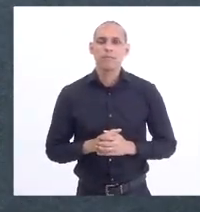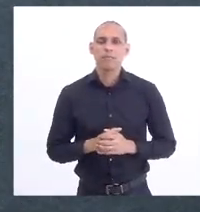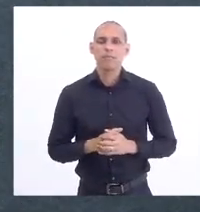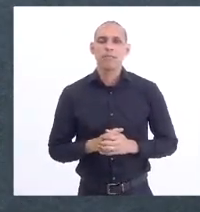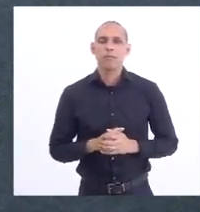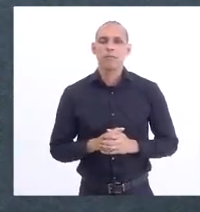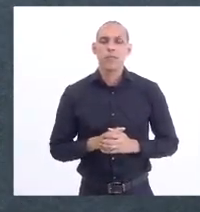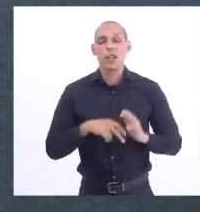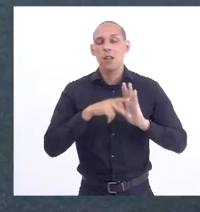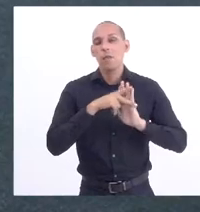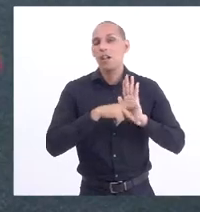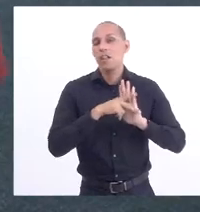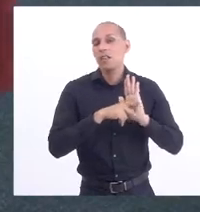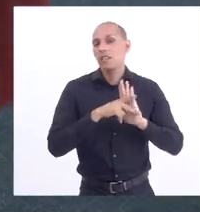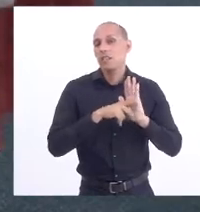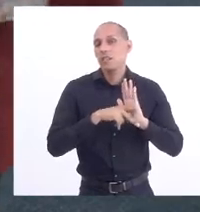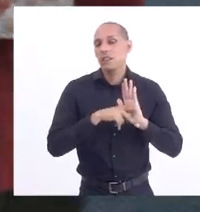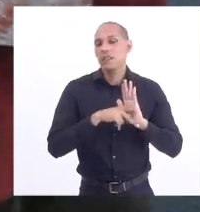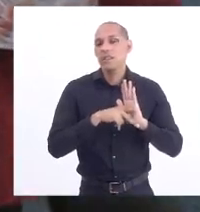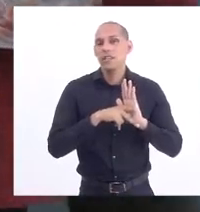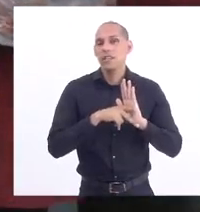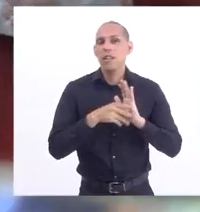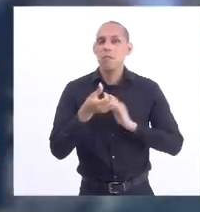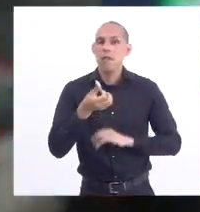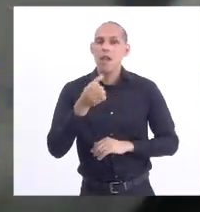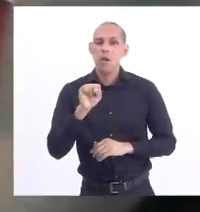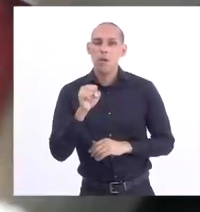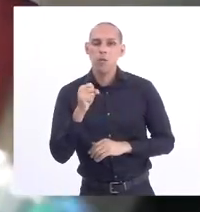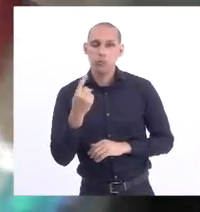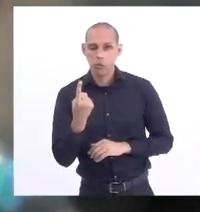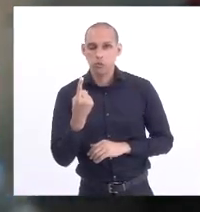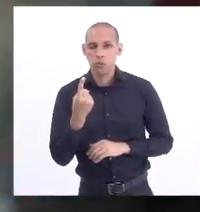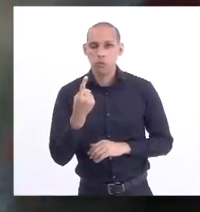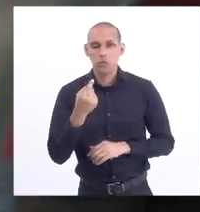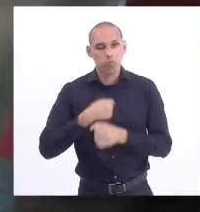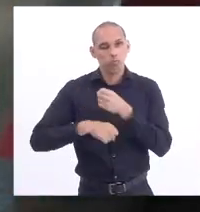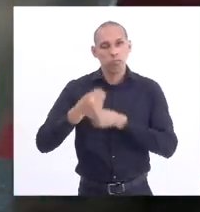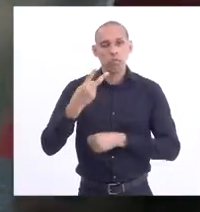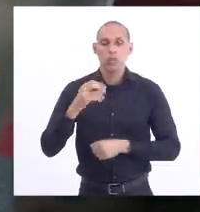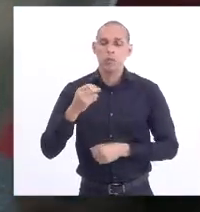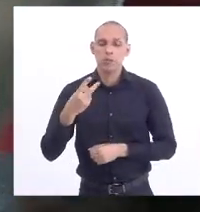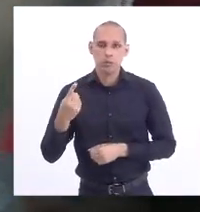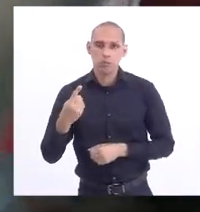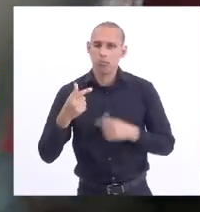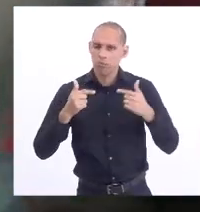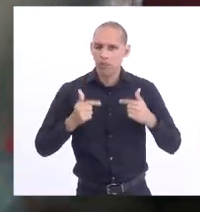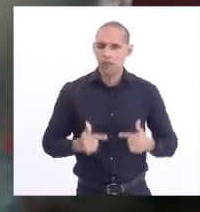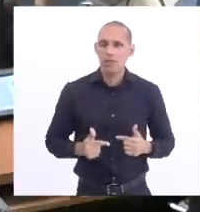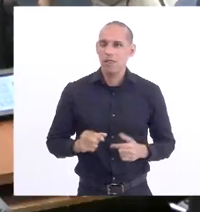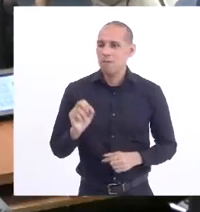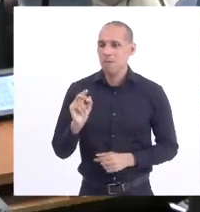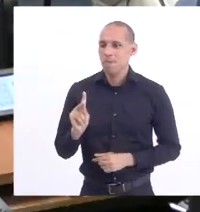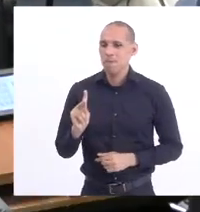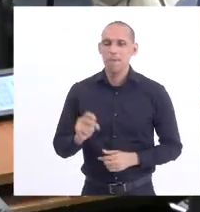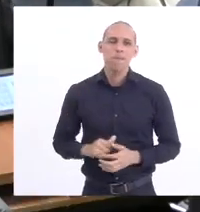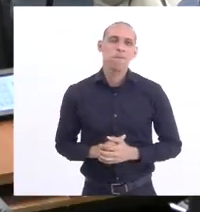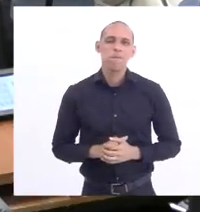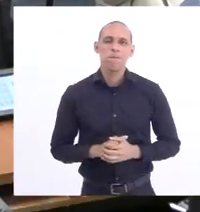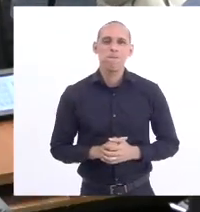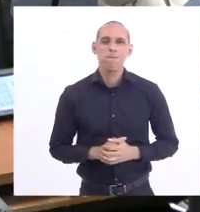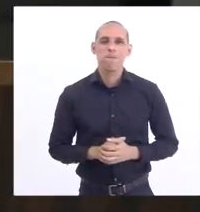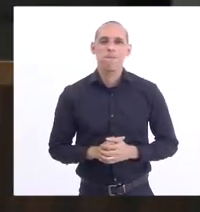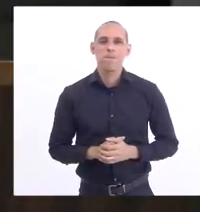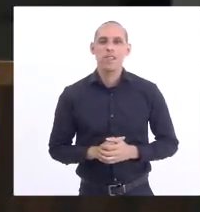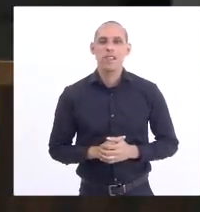no projeto de resolução 681 de 2021. Abstenção. Presidente. Obrigada. Ok.